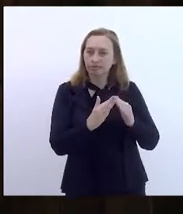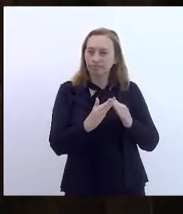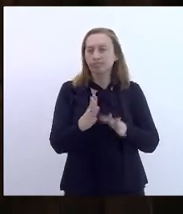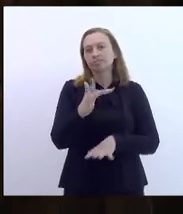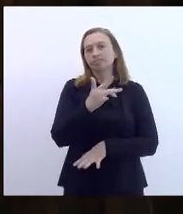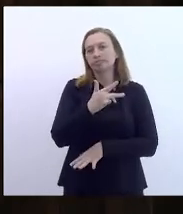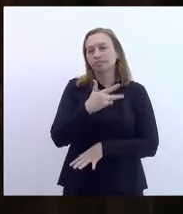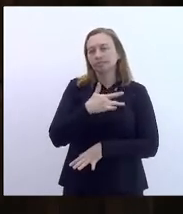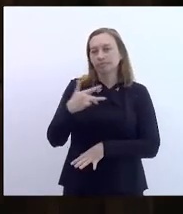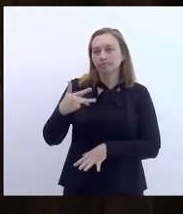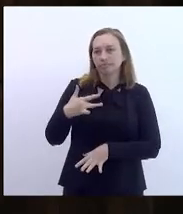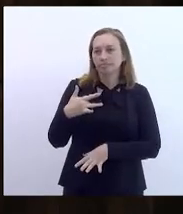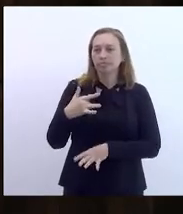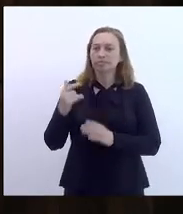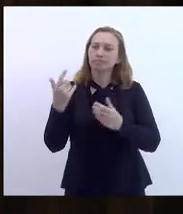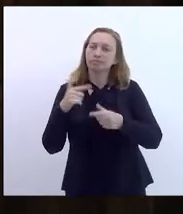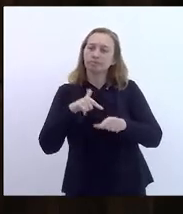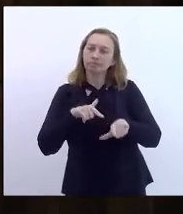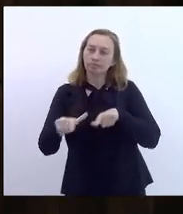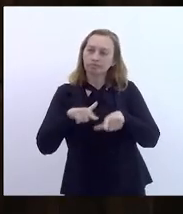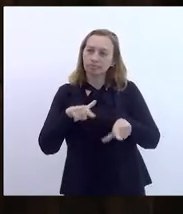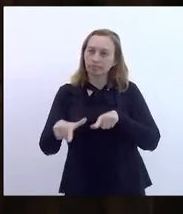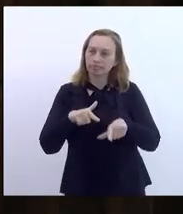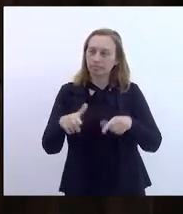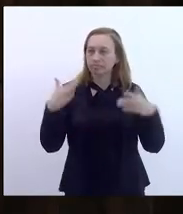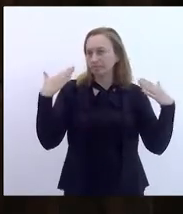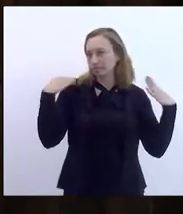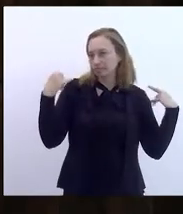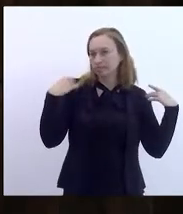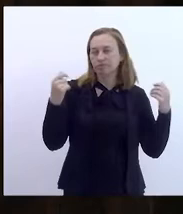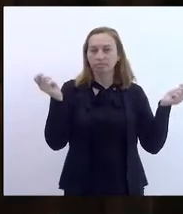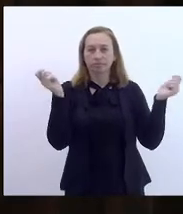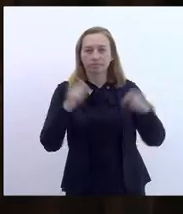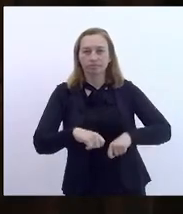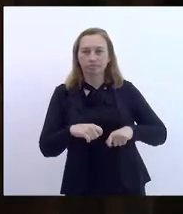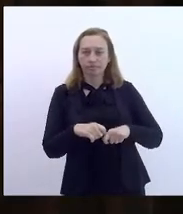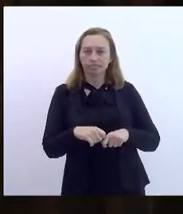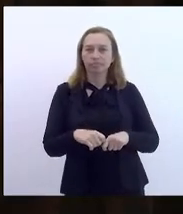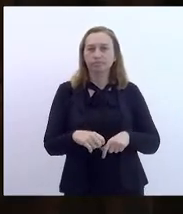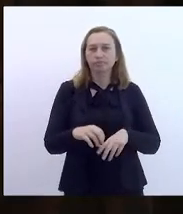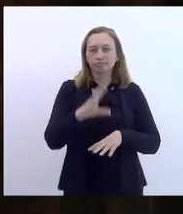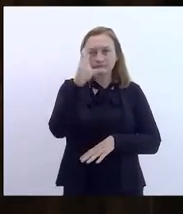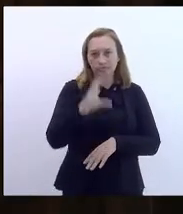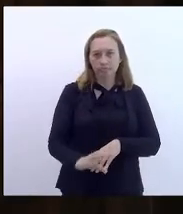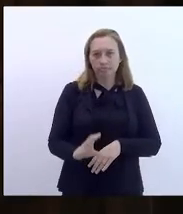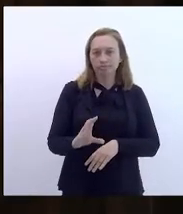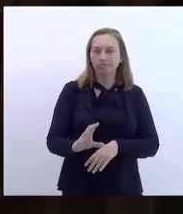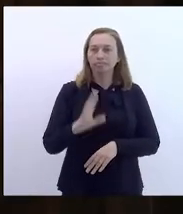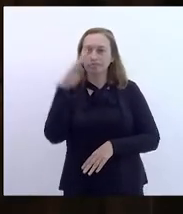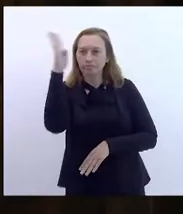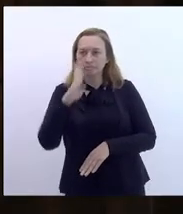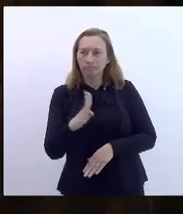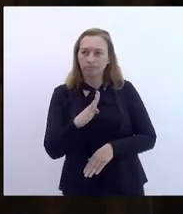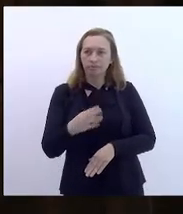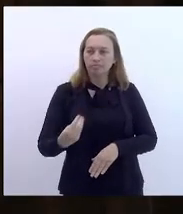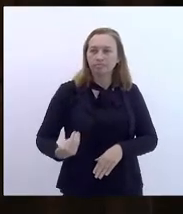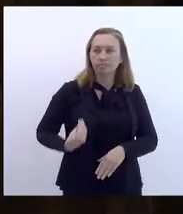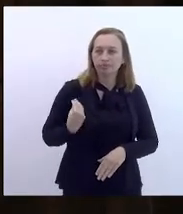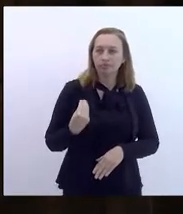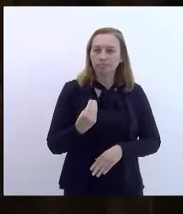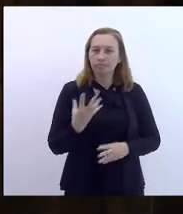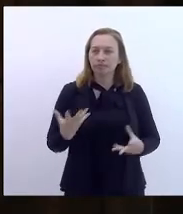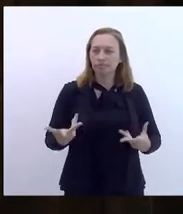lazer e tudo mais que possibilitará o indivíduo o brasileiro a ter uma vida plena ou seja